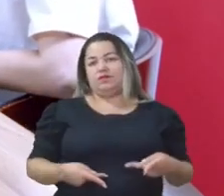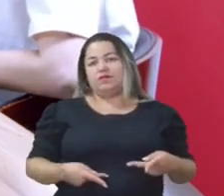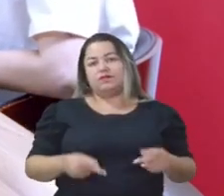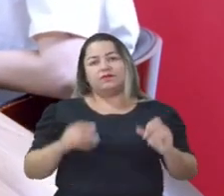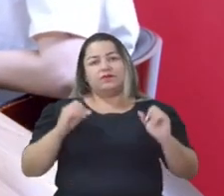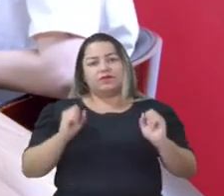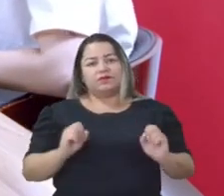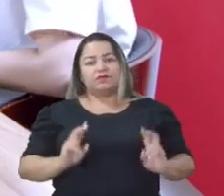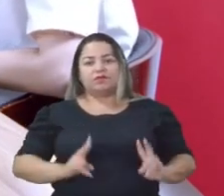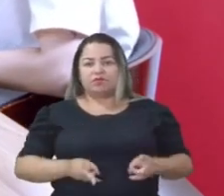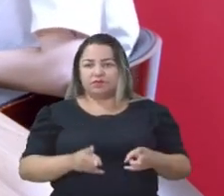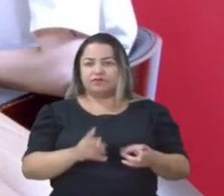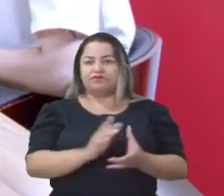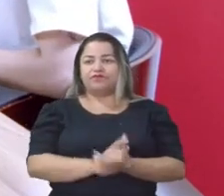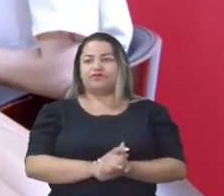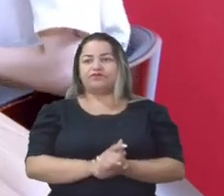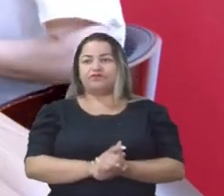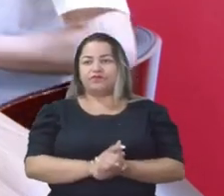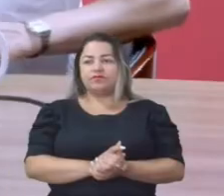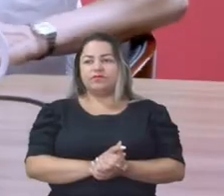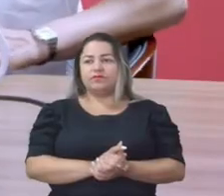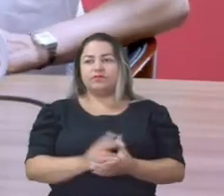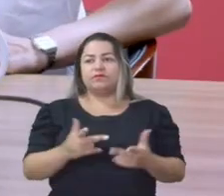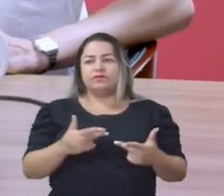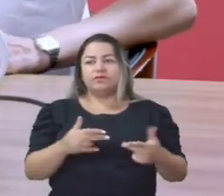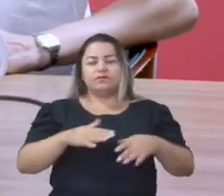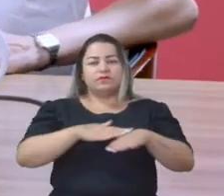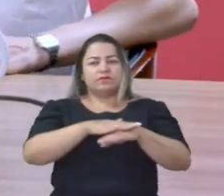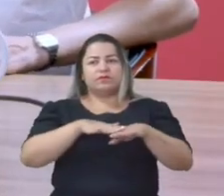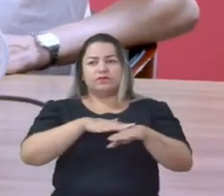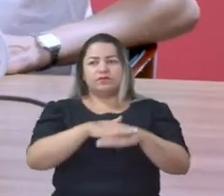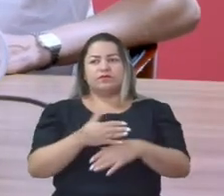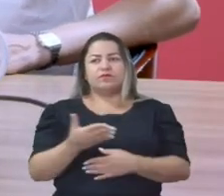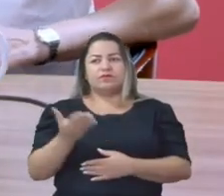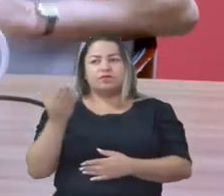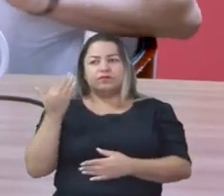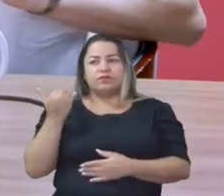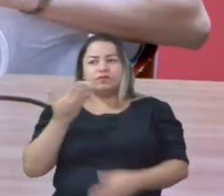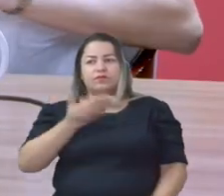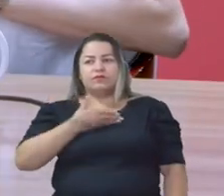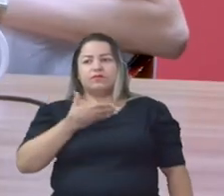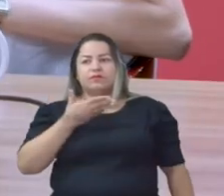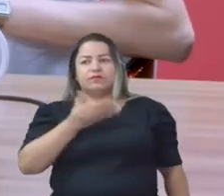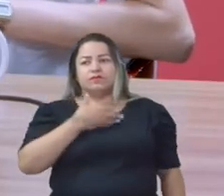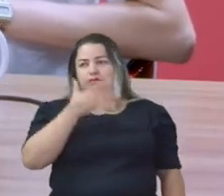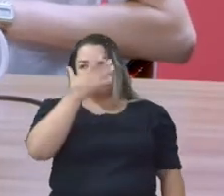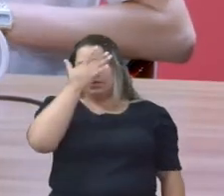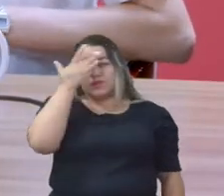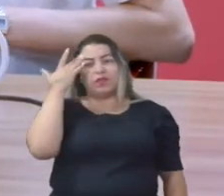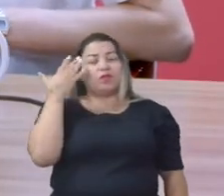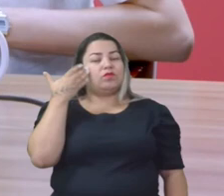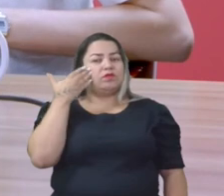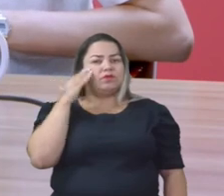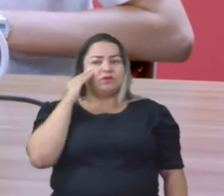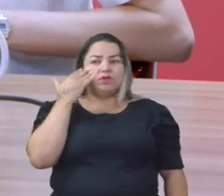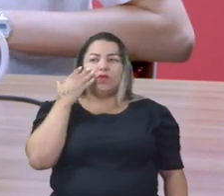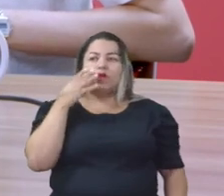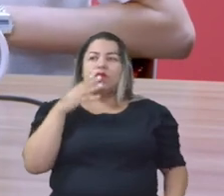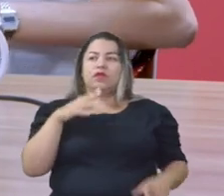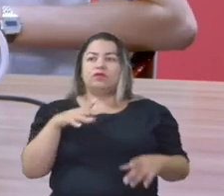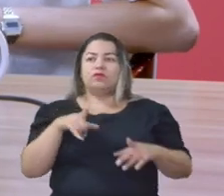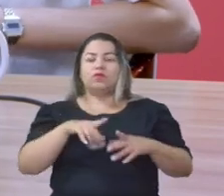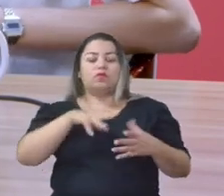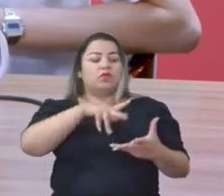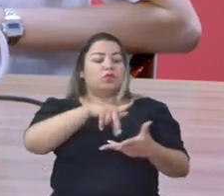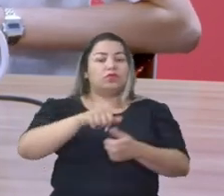planeta sempre vai continuar. Isso é uma coisa que eu estava conversando esses tempos atrás com um amigo. As pessoas não entendem que o planeta Terra vai continuar